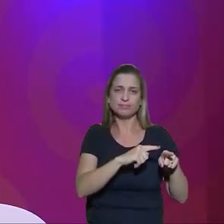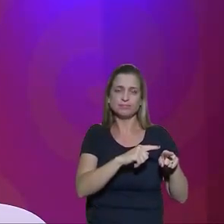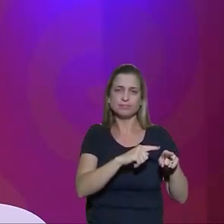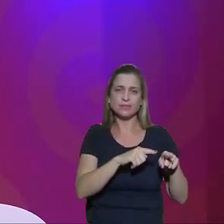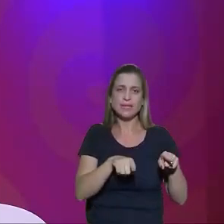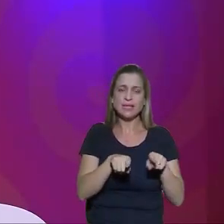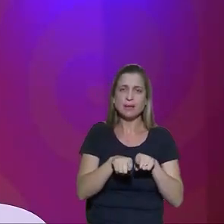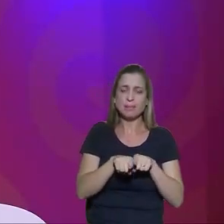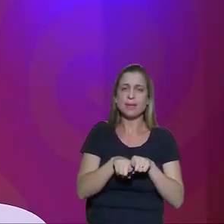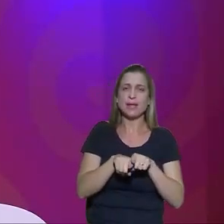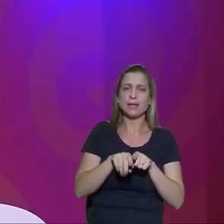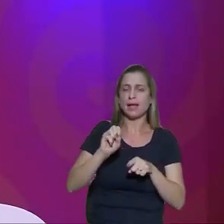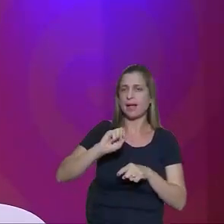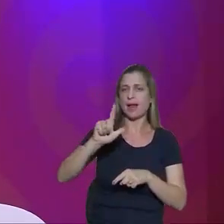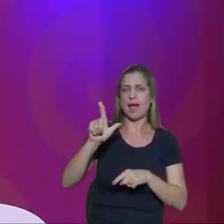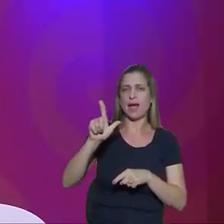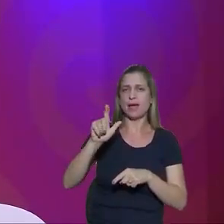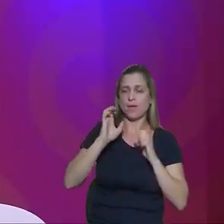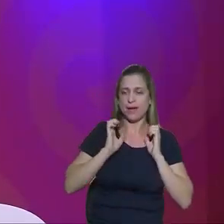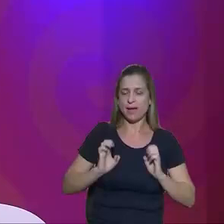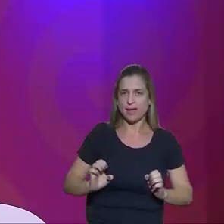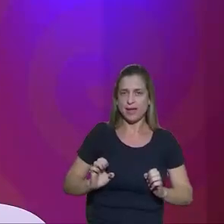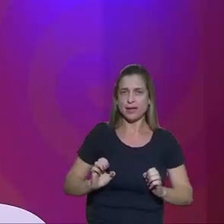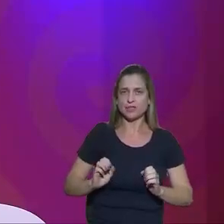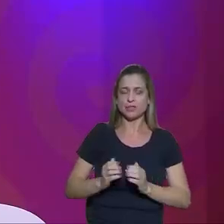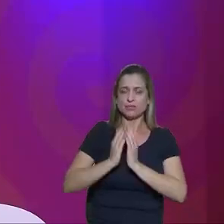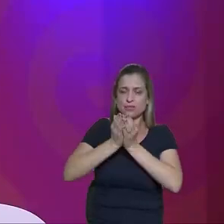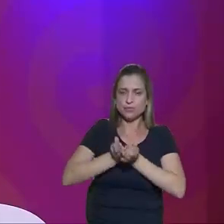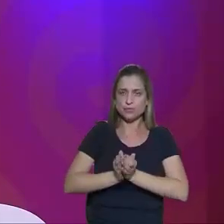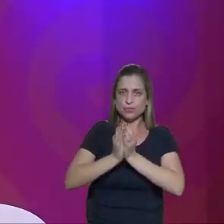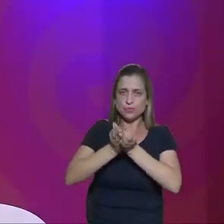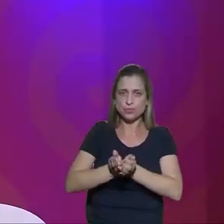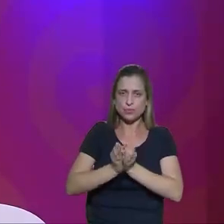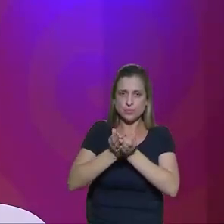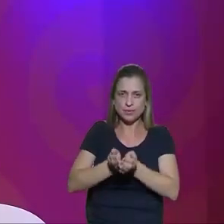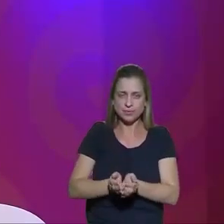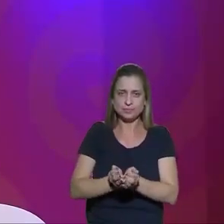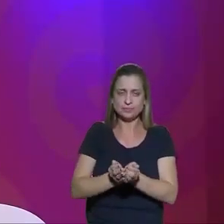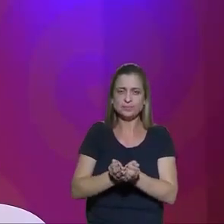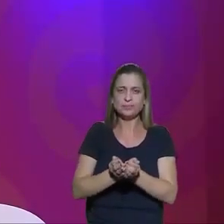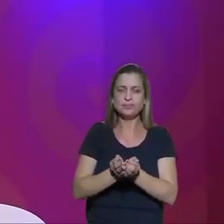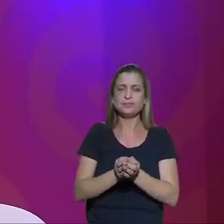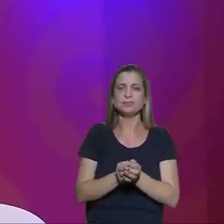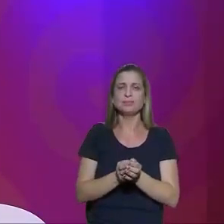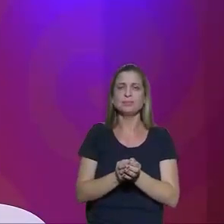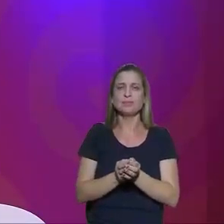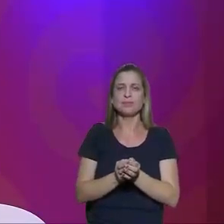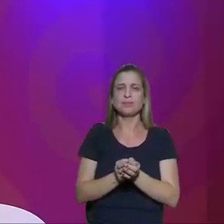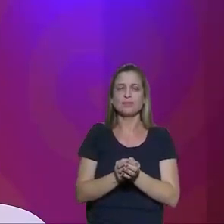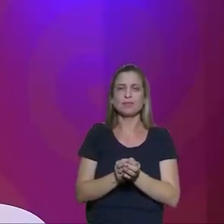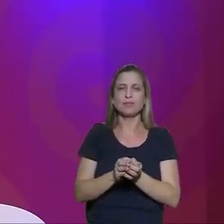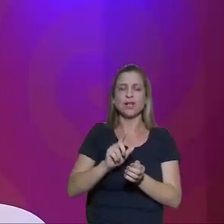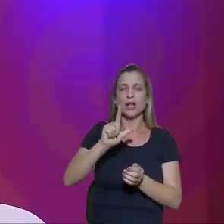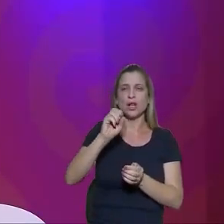que ainda serve à lógica, a ética das caravelas, dos navios tumbeiros. Uma lógica que parece foi